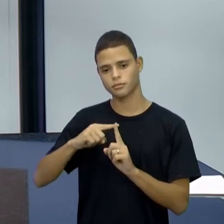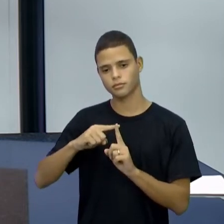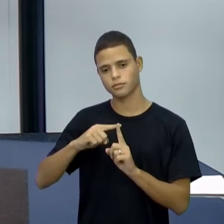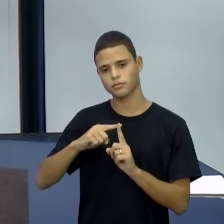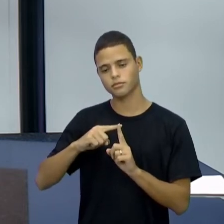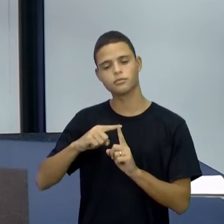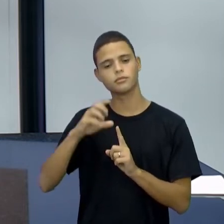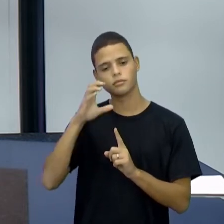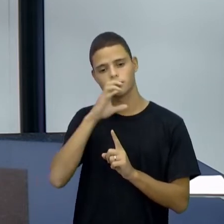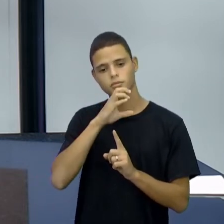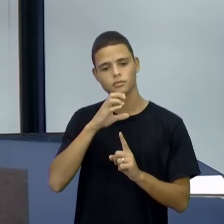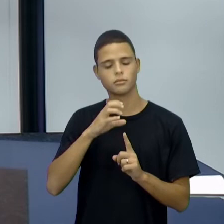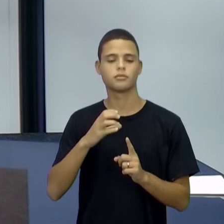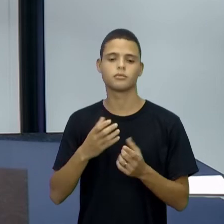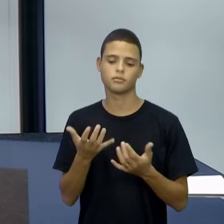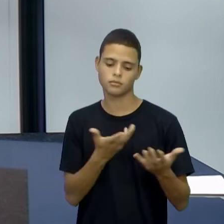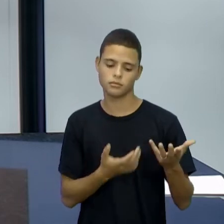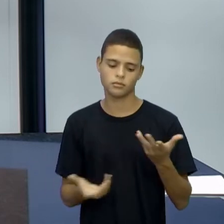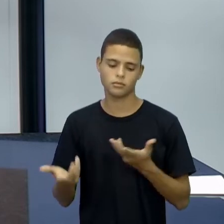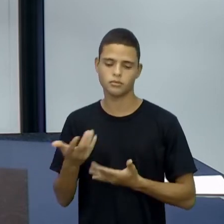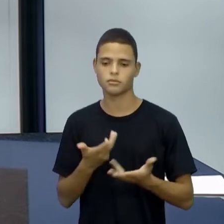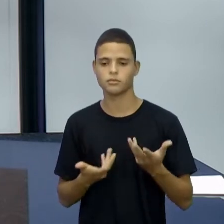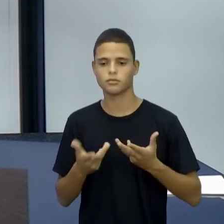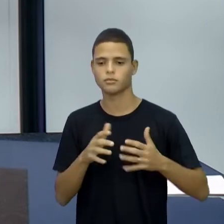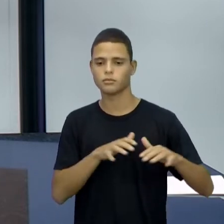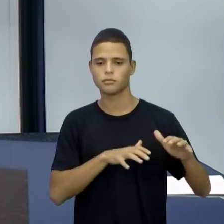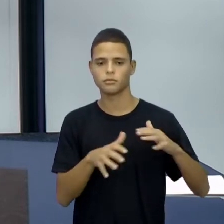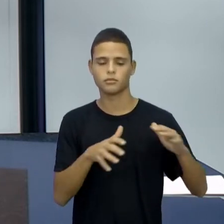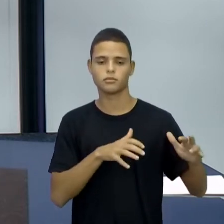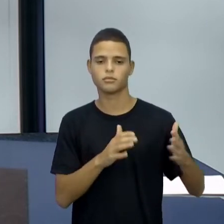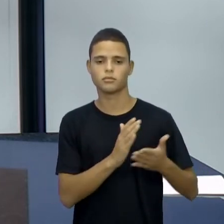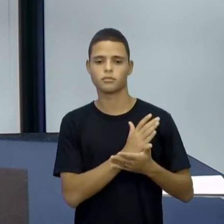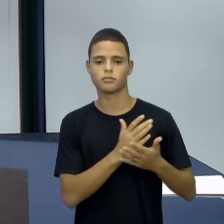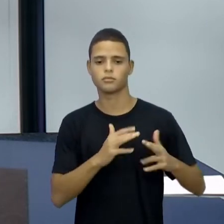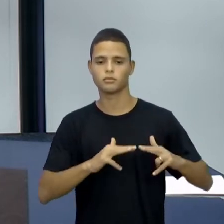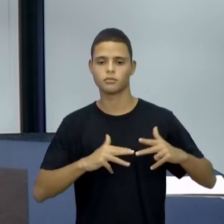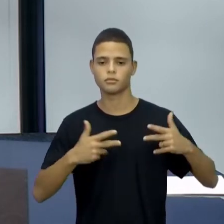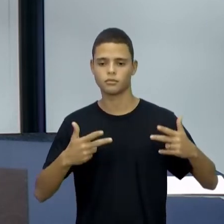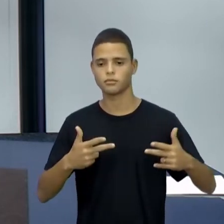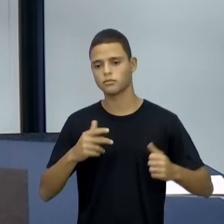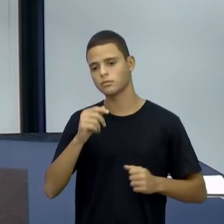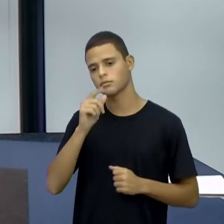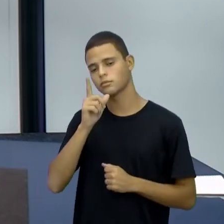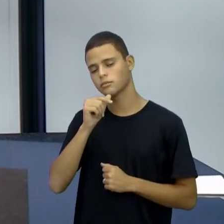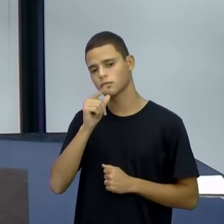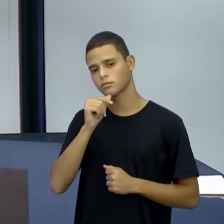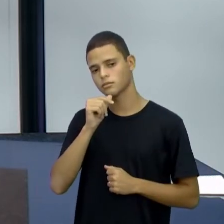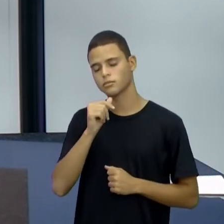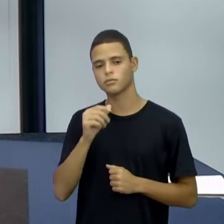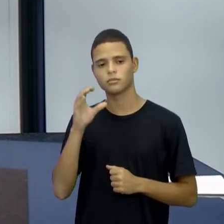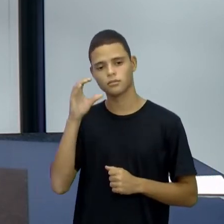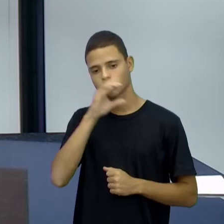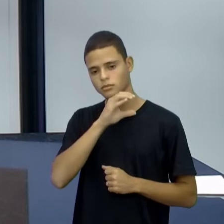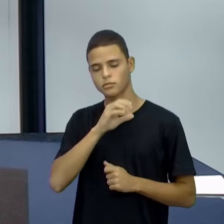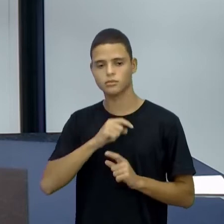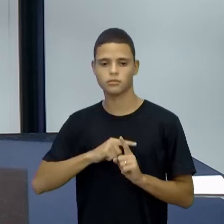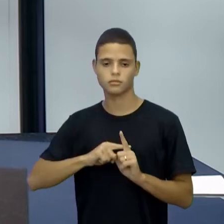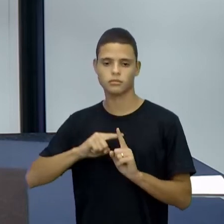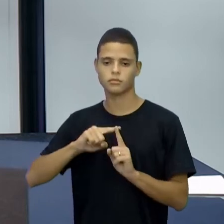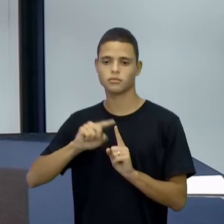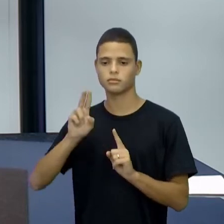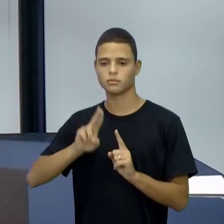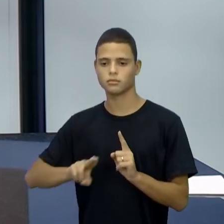para aumentar a movimentação das partículas da água, a energia interna, e parte desse calor é utilizado